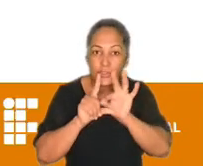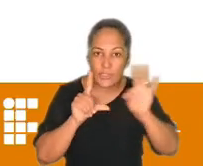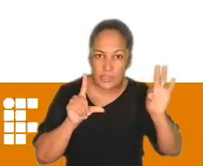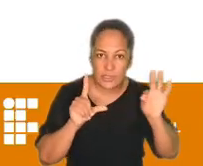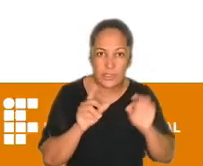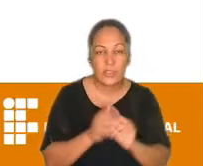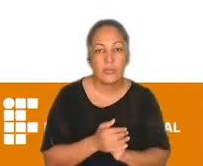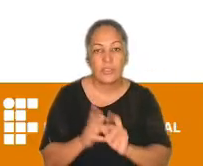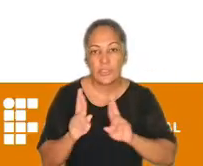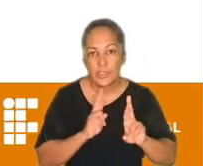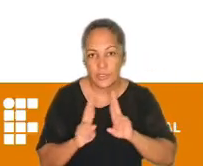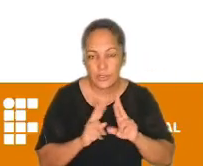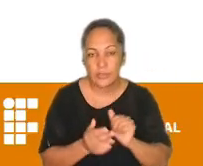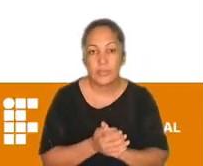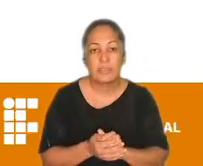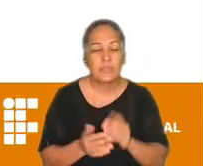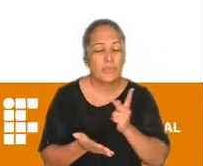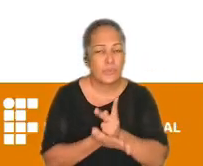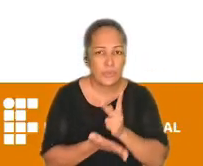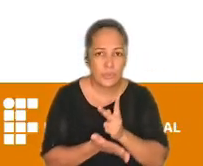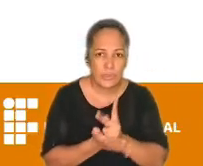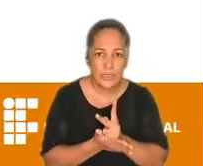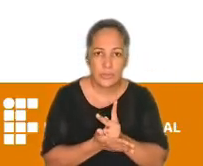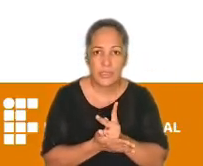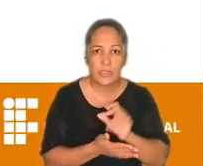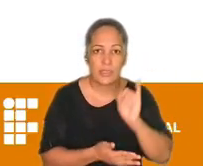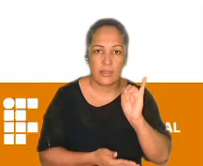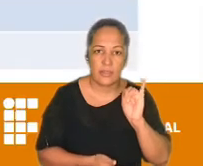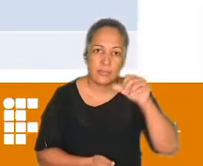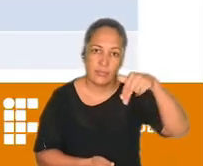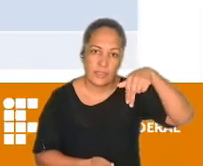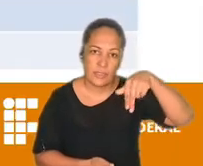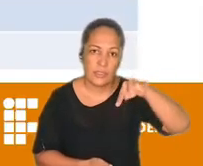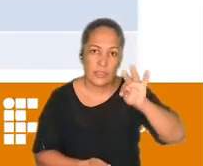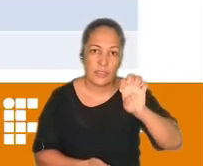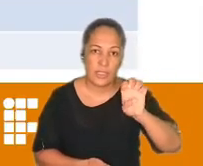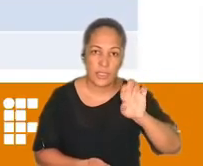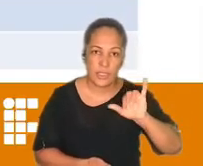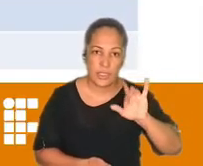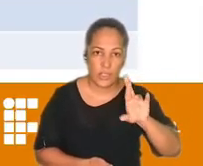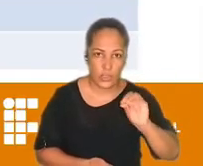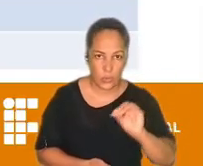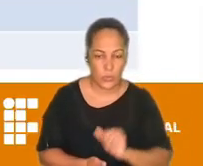esses atributos sempre serão do tipo inteiro, tá? Isso é uma sequência numérica.